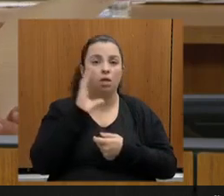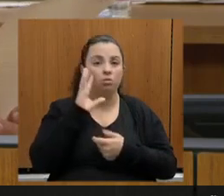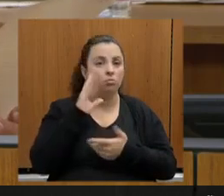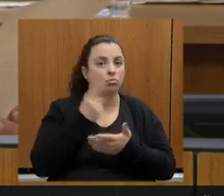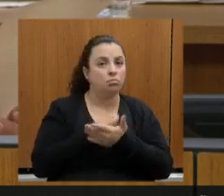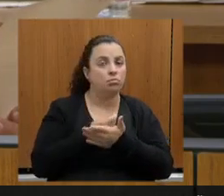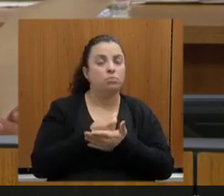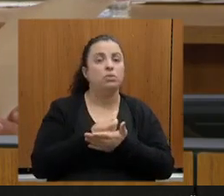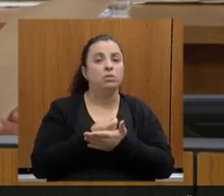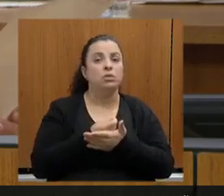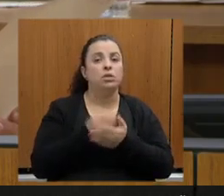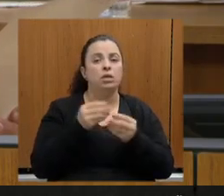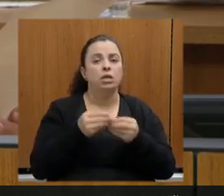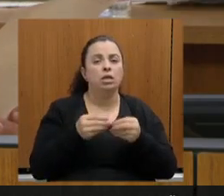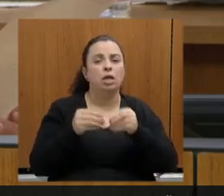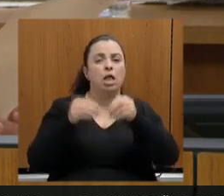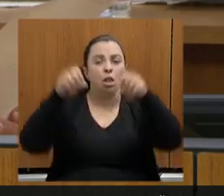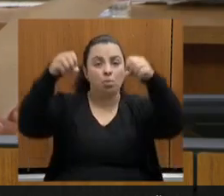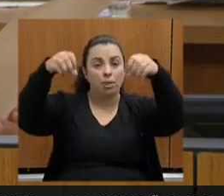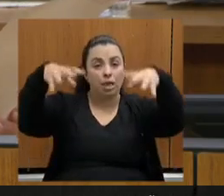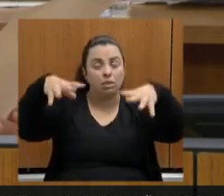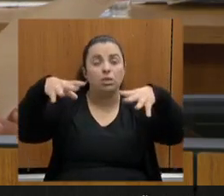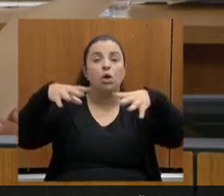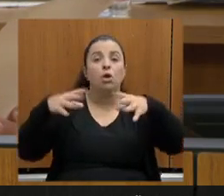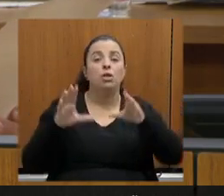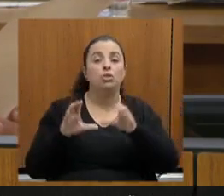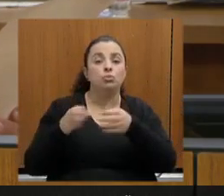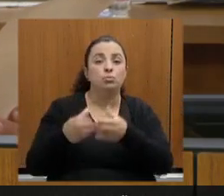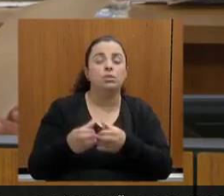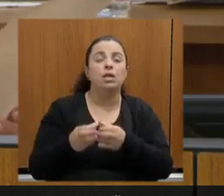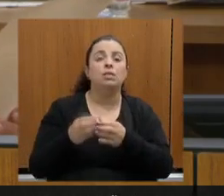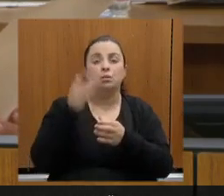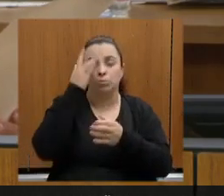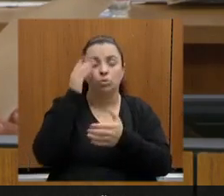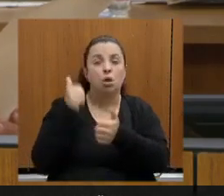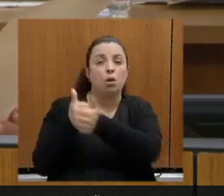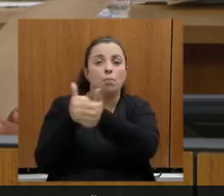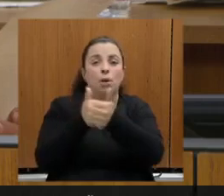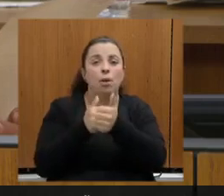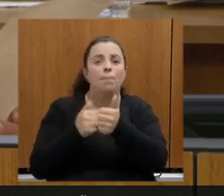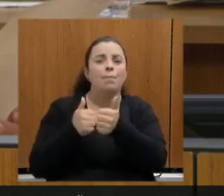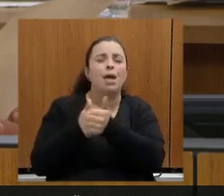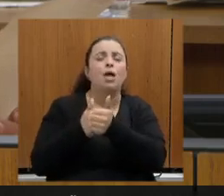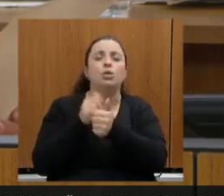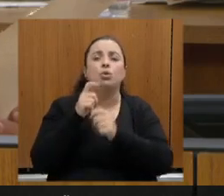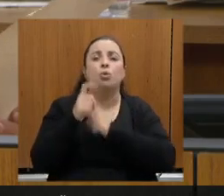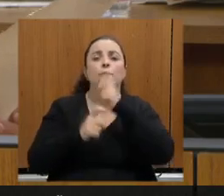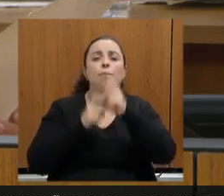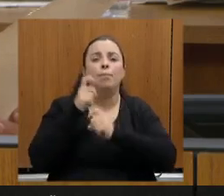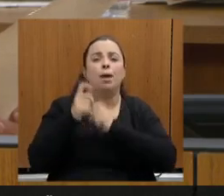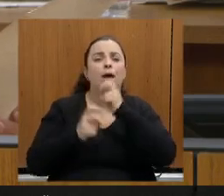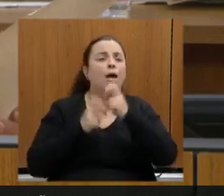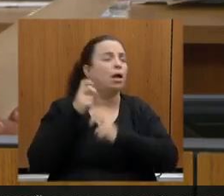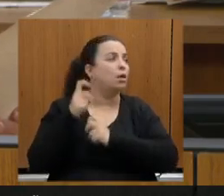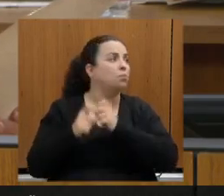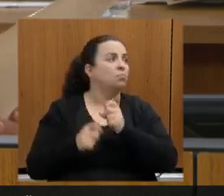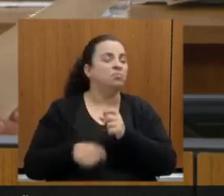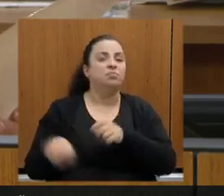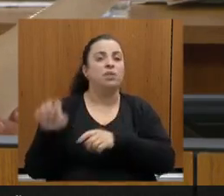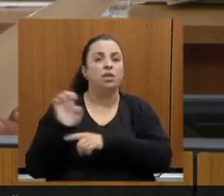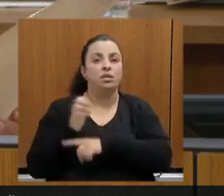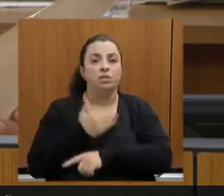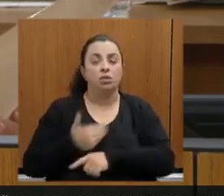eliminação nas comunidades que habitam as proximidades do parque estadual do Rio Doce assim como